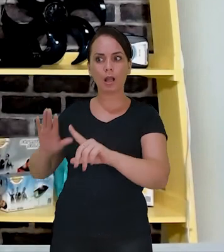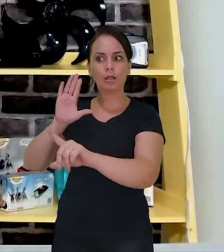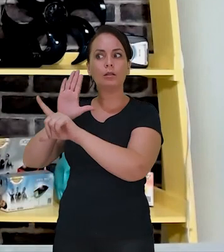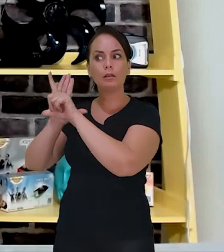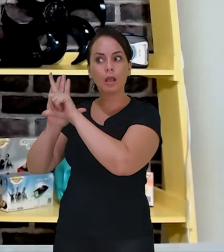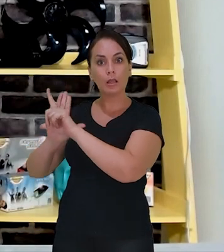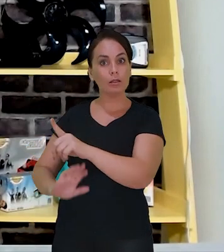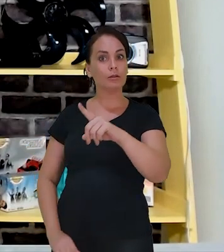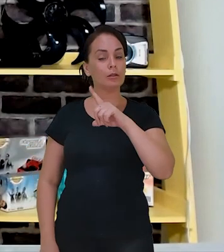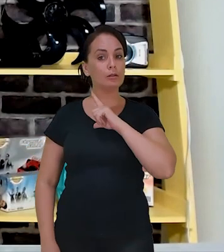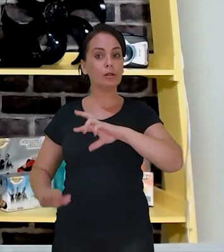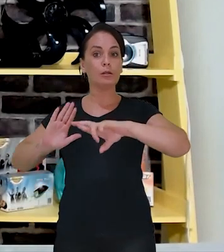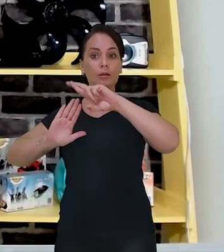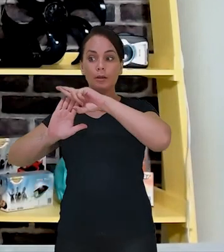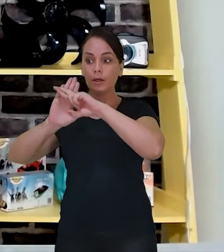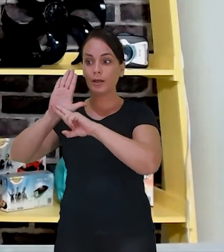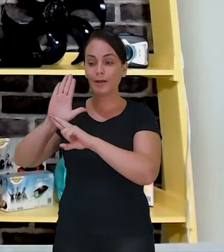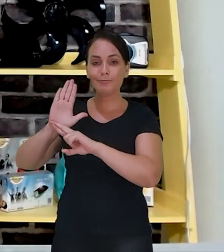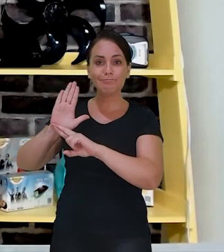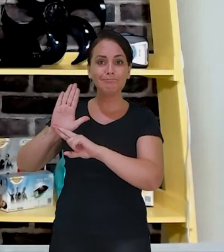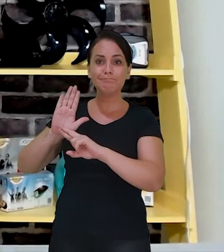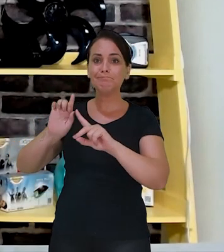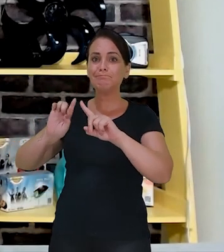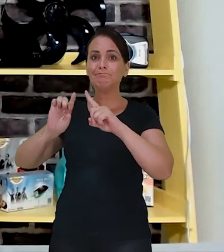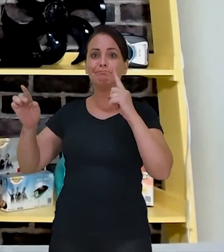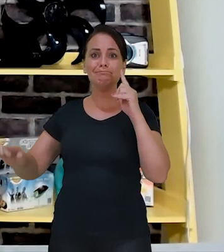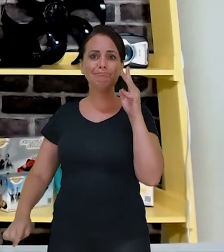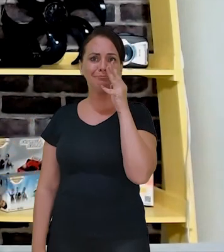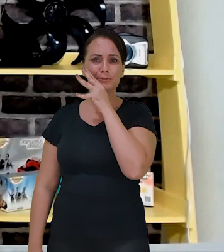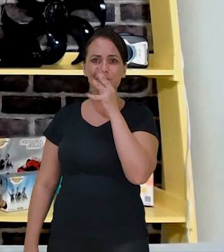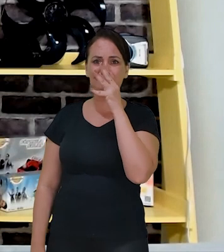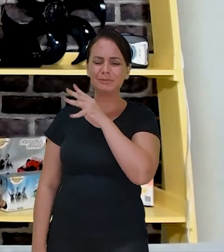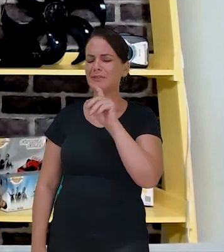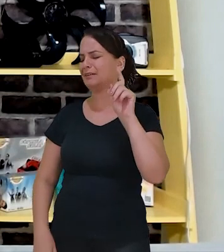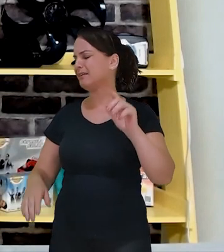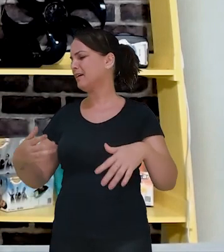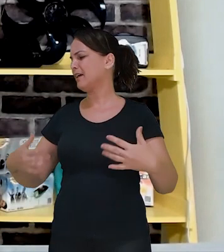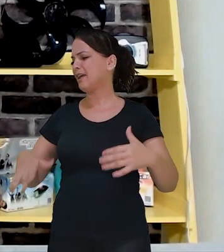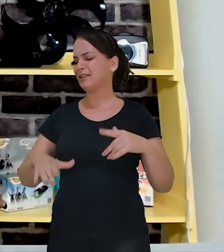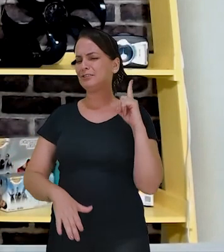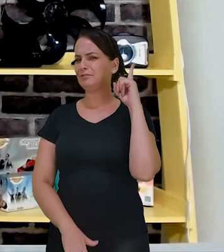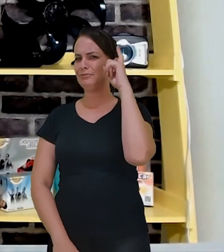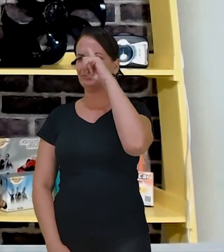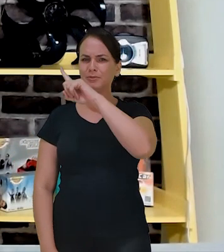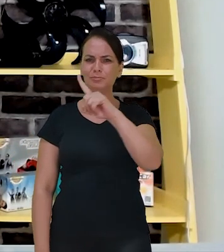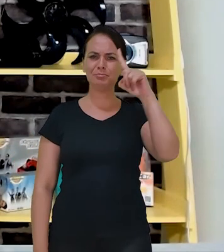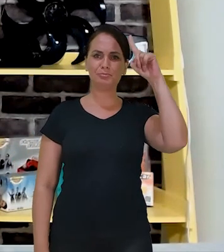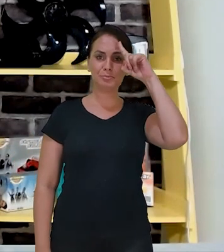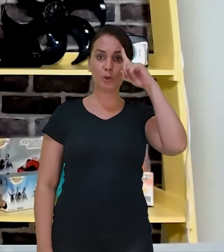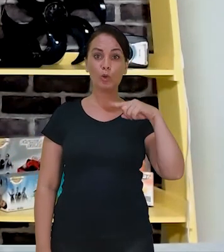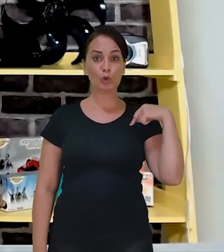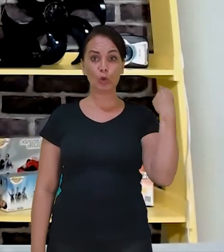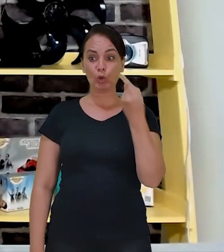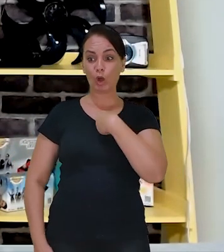existem regras que são desrespeitadas a todo momento. É uma luta diária. E nós que não